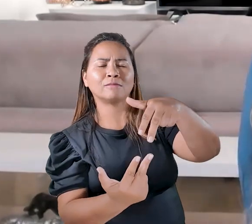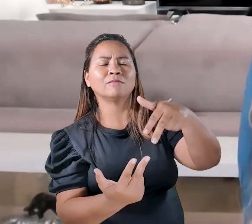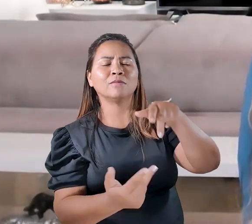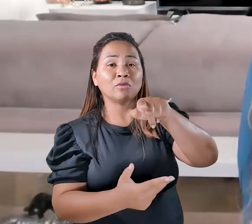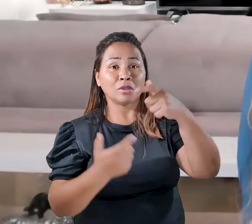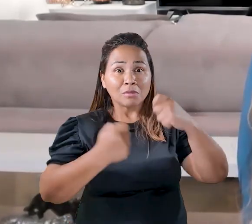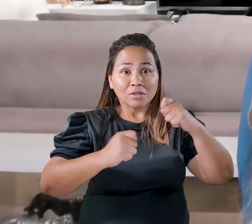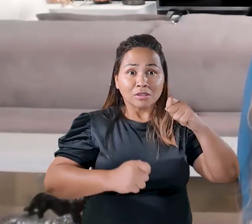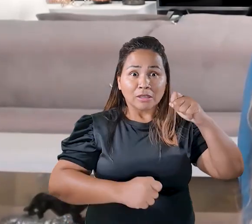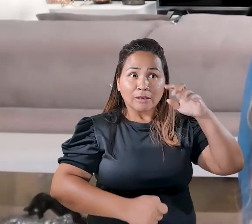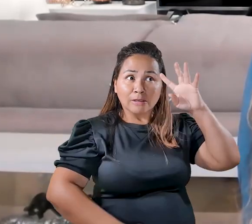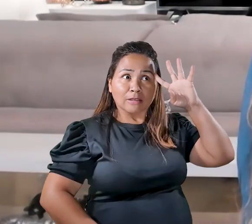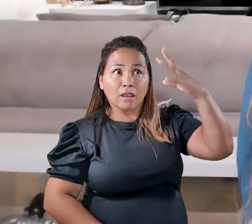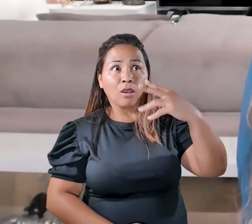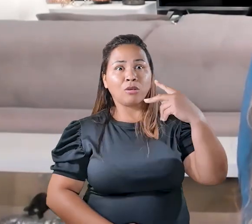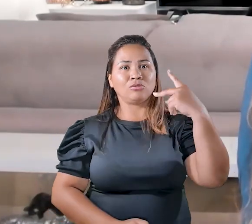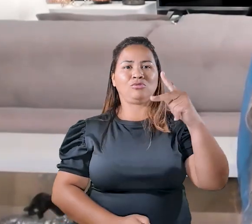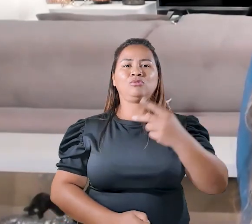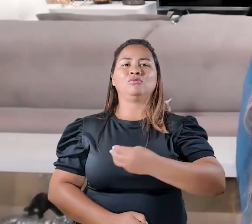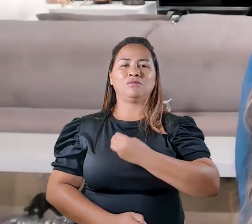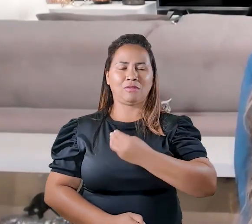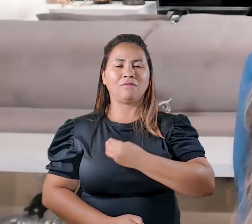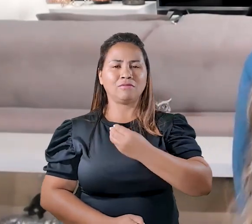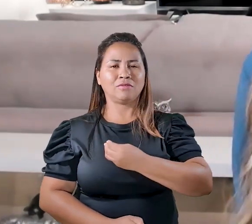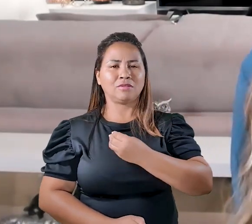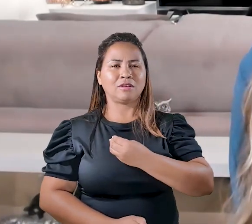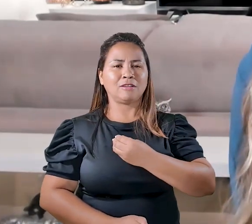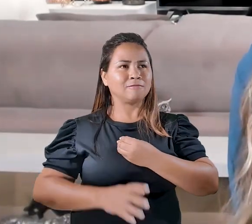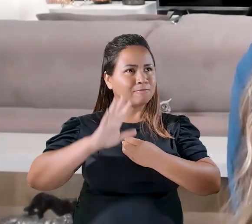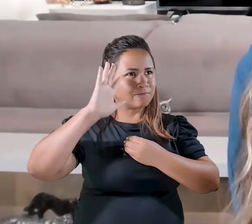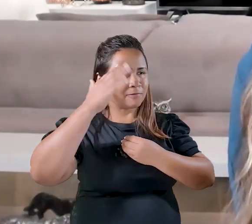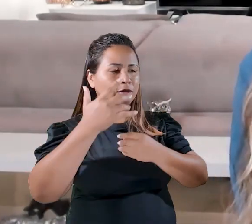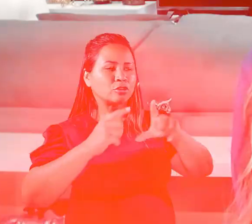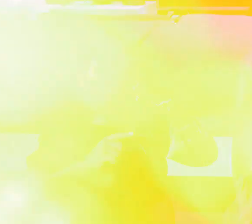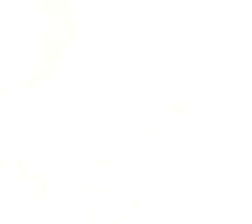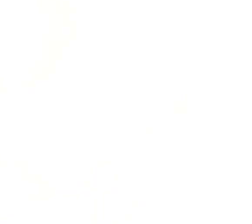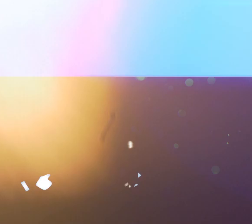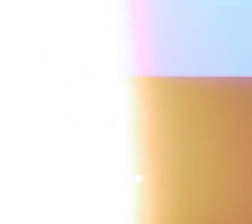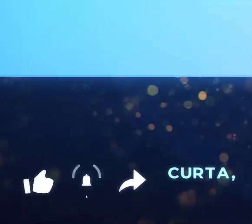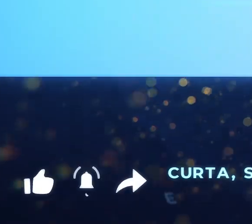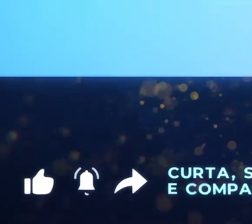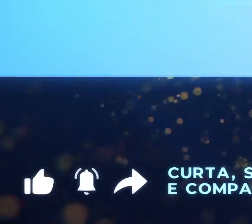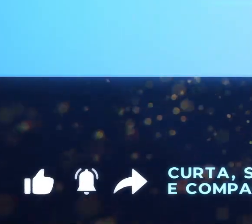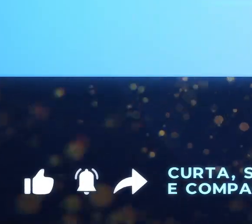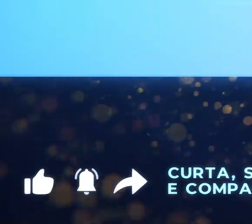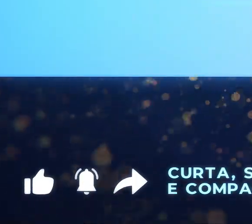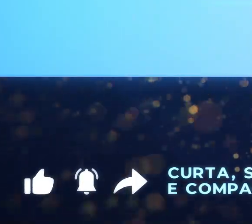vida. Você tem que decidir ir para o próximo nível.